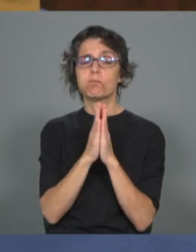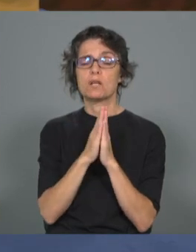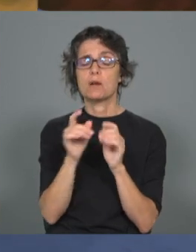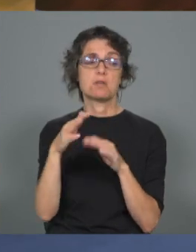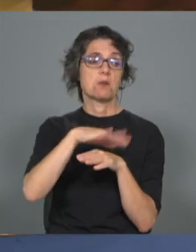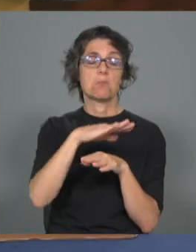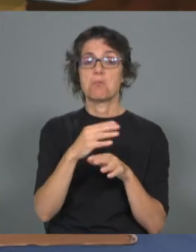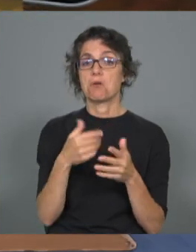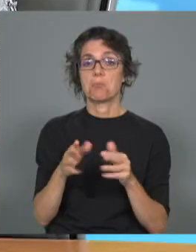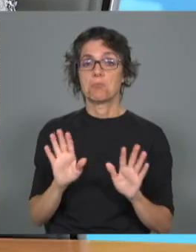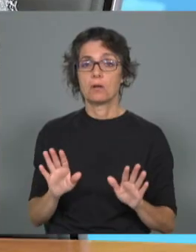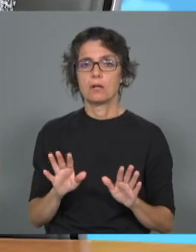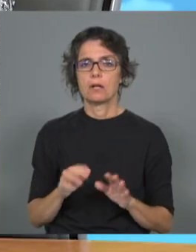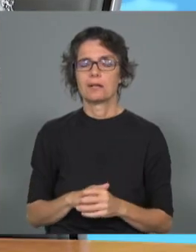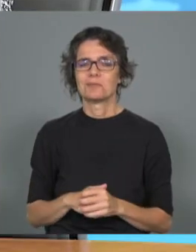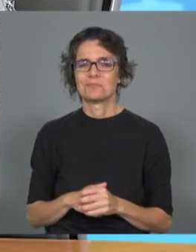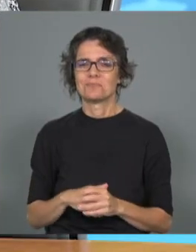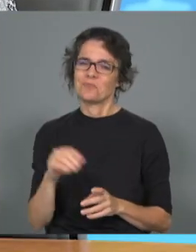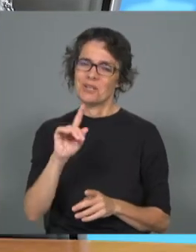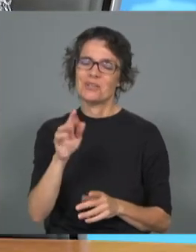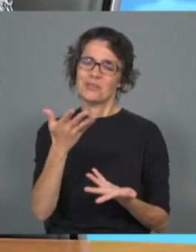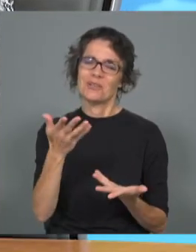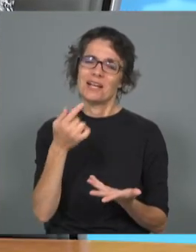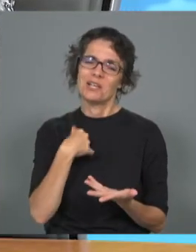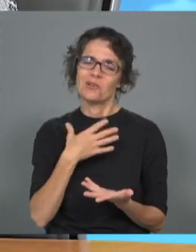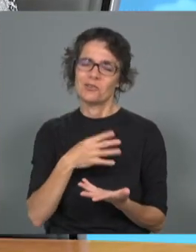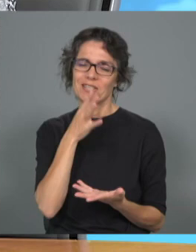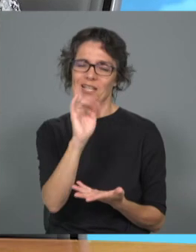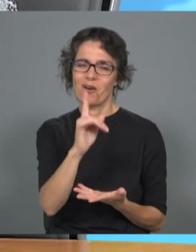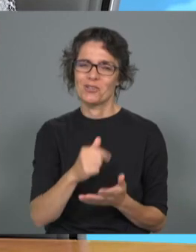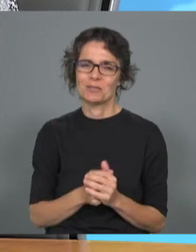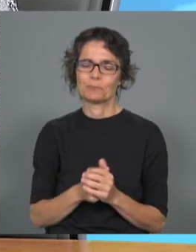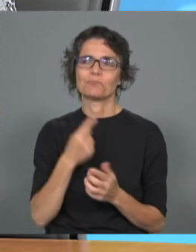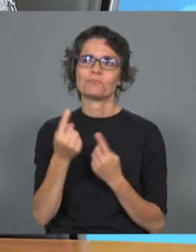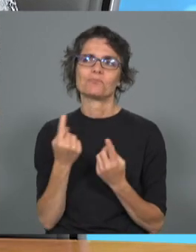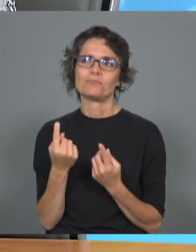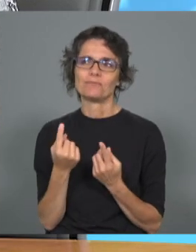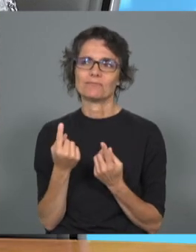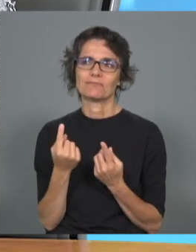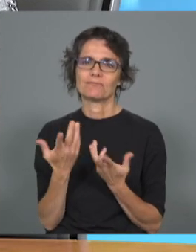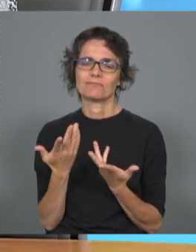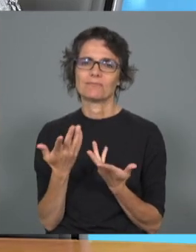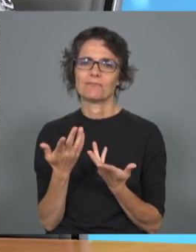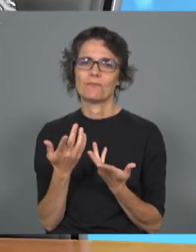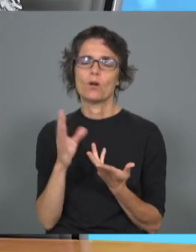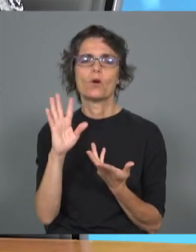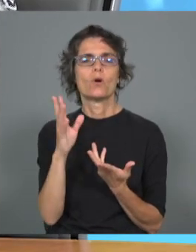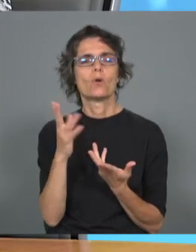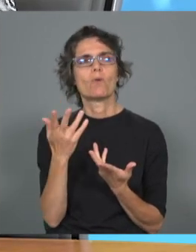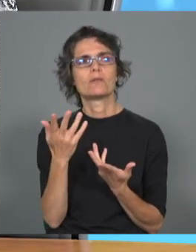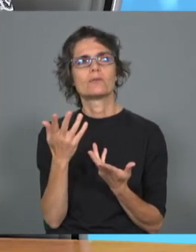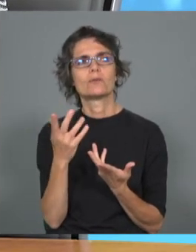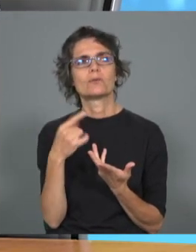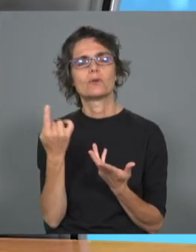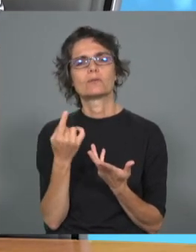não. Eu gosto muito de dizer que as palavras não são só palavras, elas